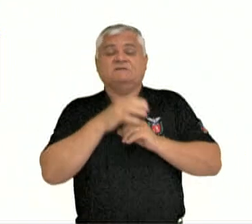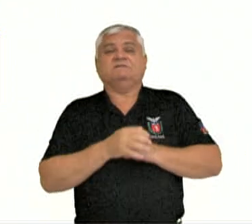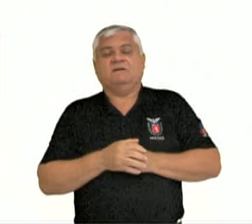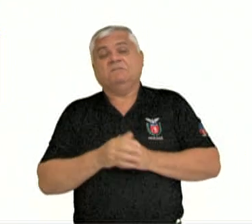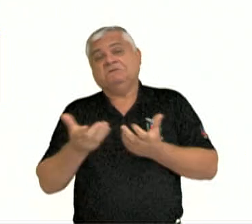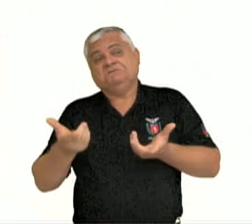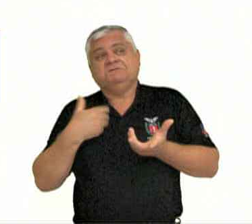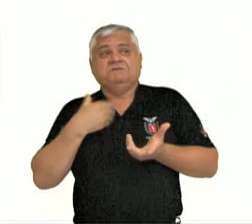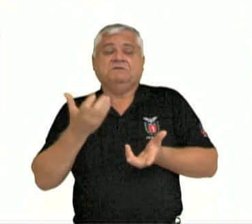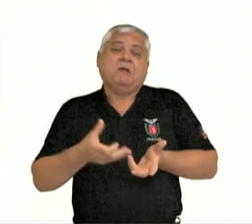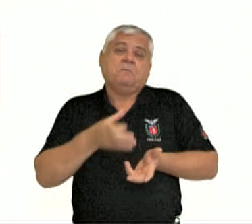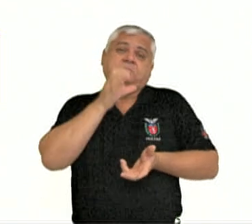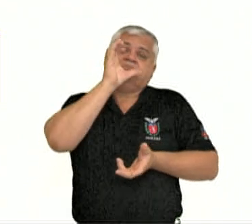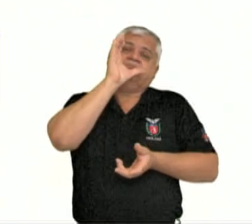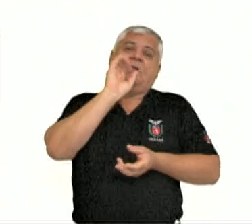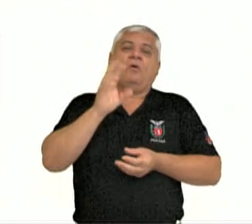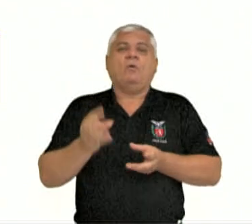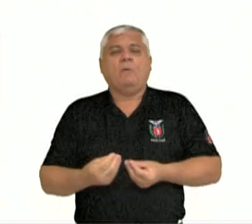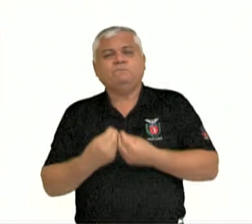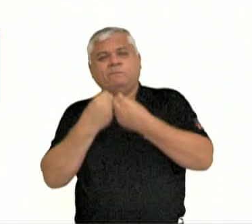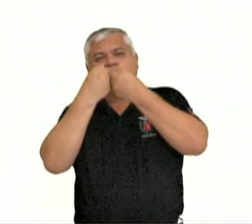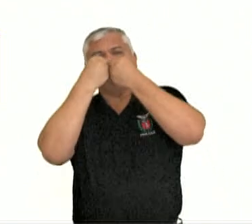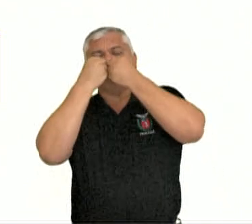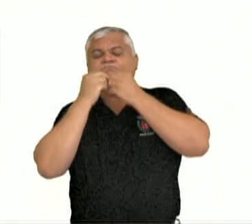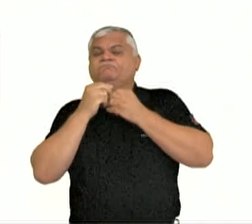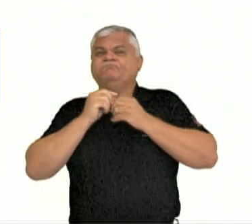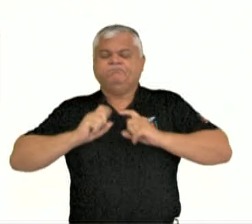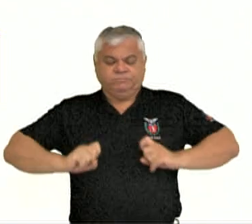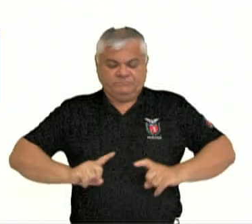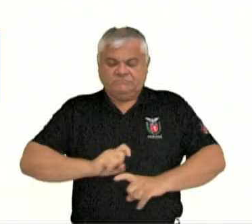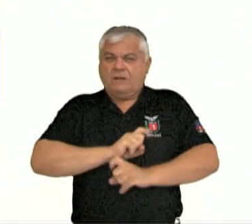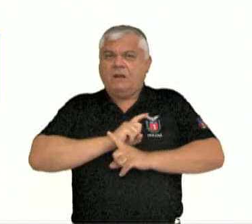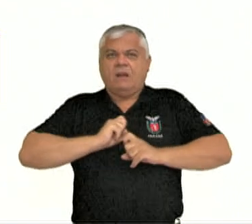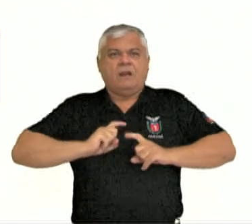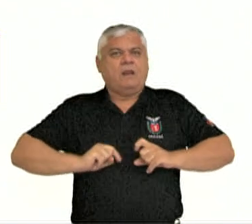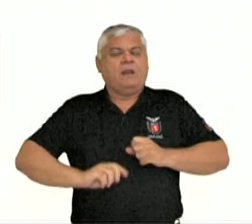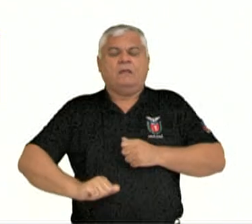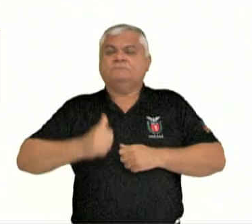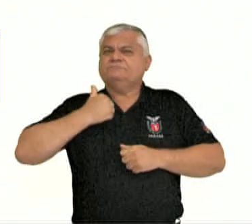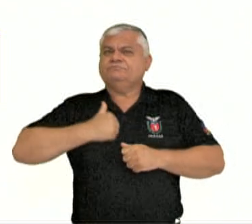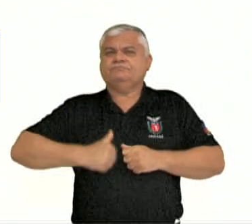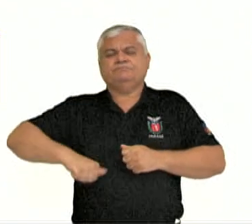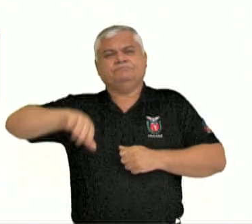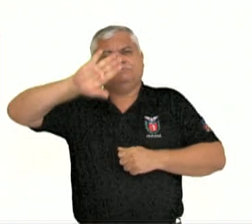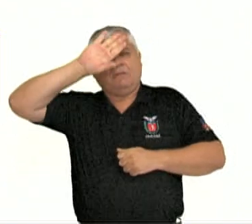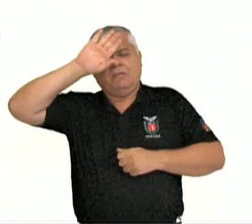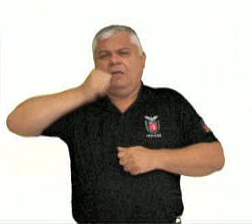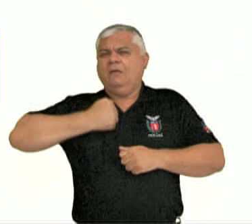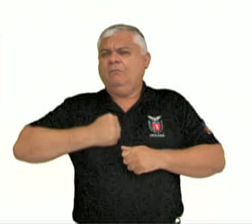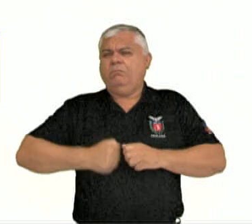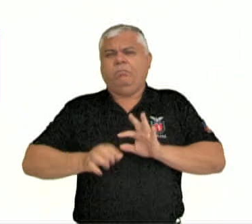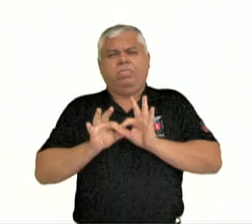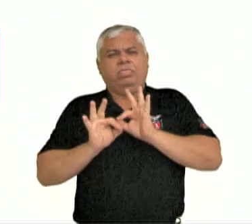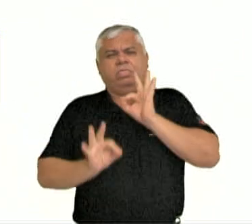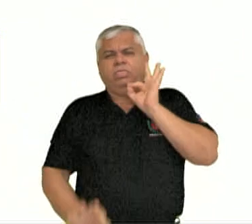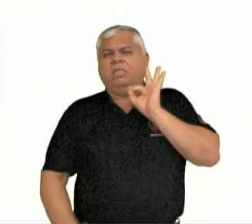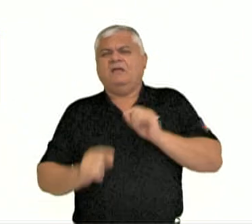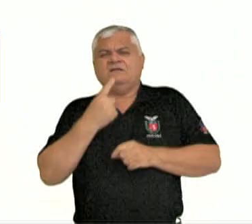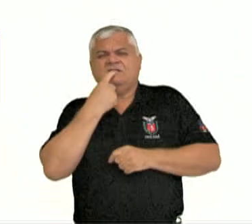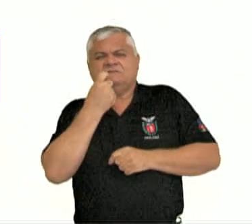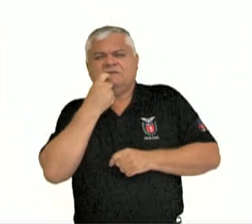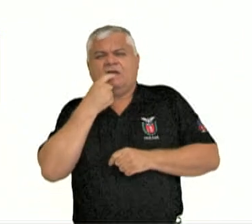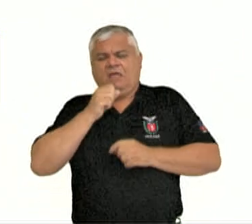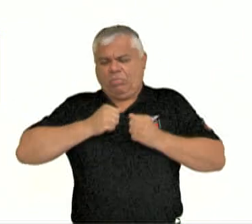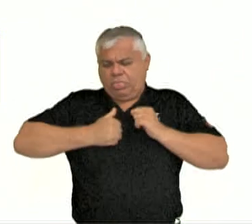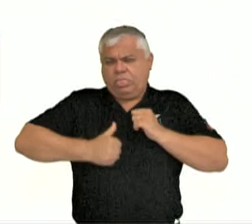dessa ameba, a gente tem, então, uma disenteria amebiana. Então, a pessoa tem fezes, né, com muco e sangue. O que